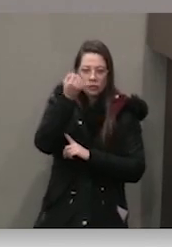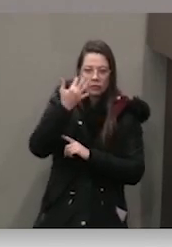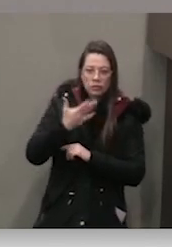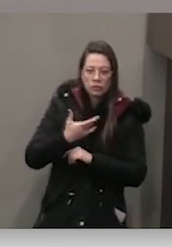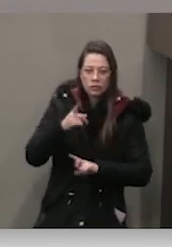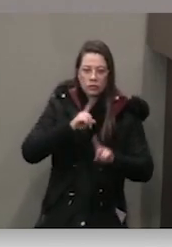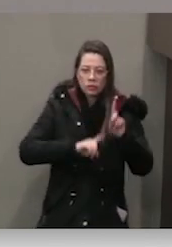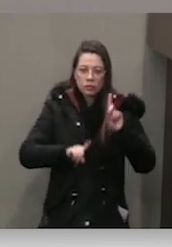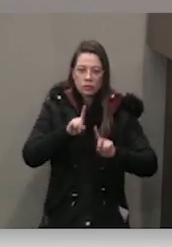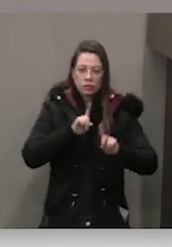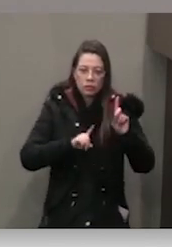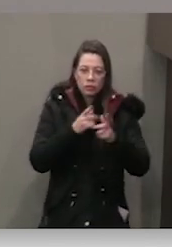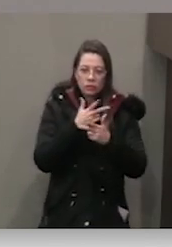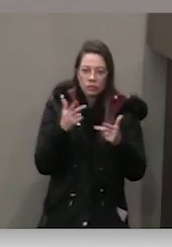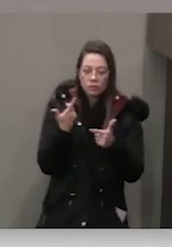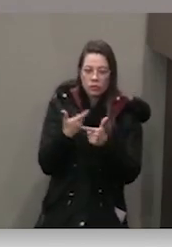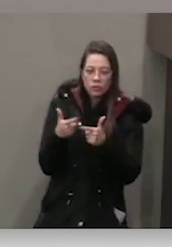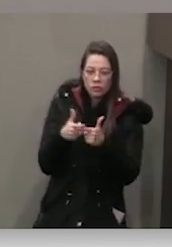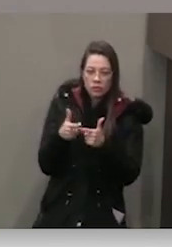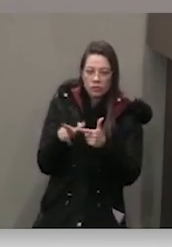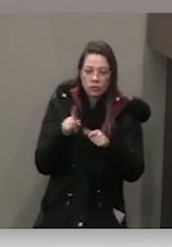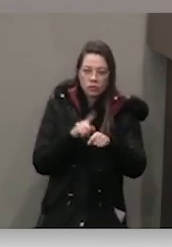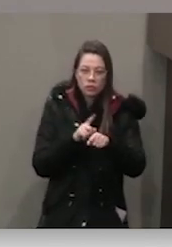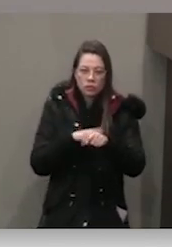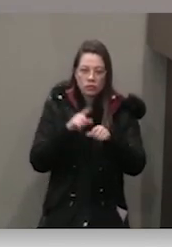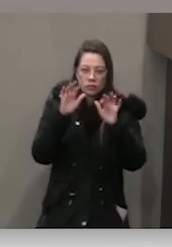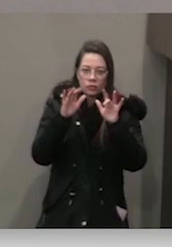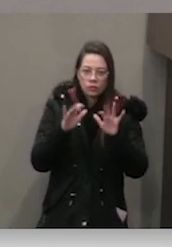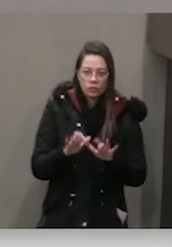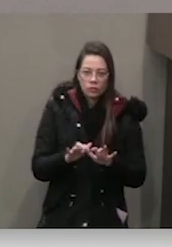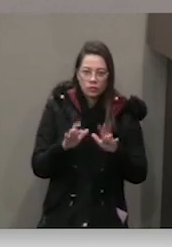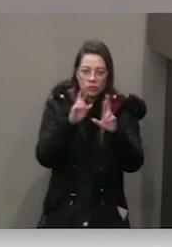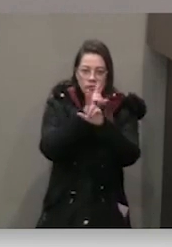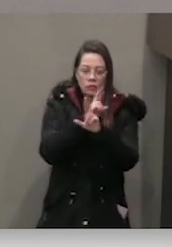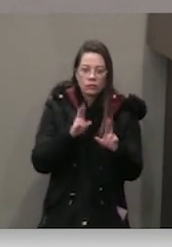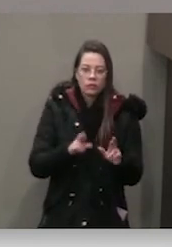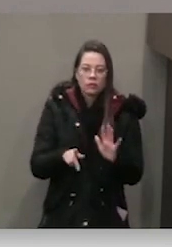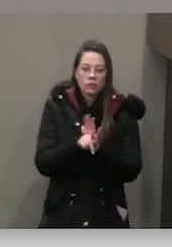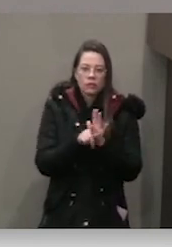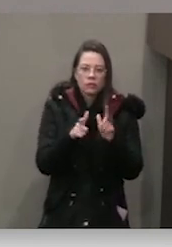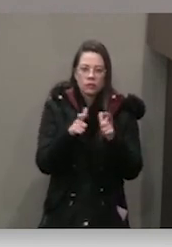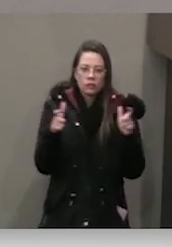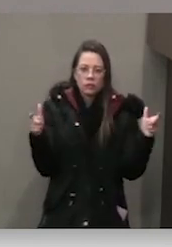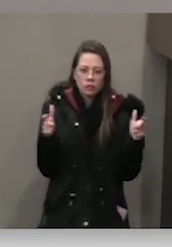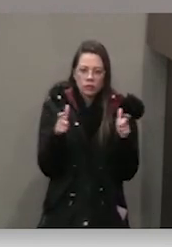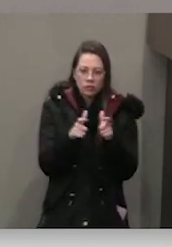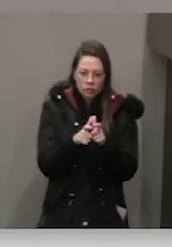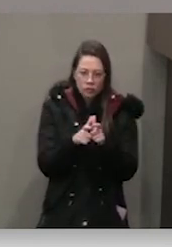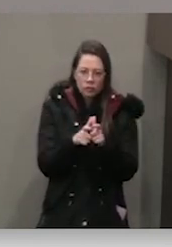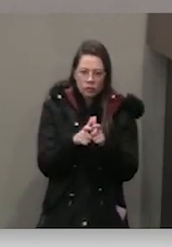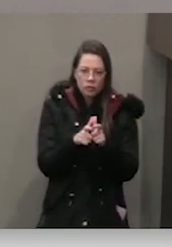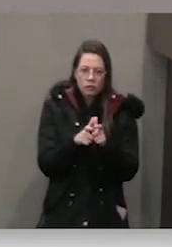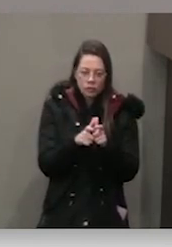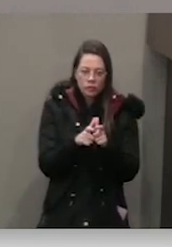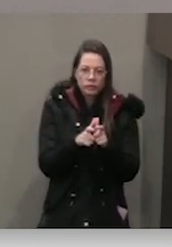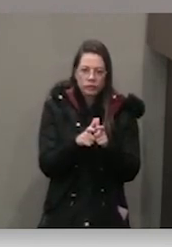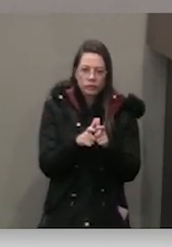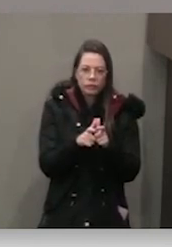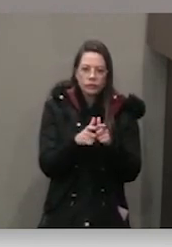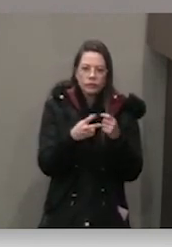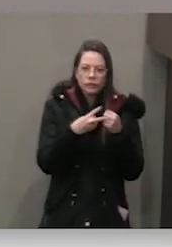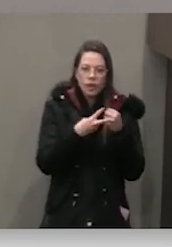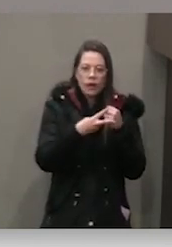houve algum problema na hora de digitação em relação a uma versão e outra versão do que